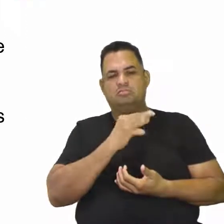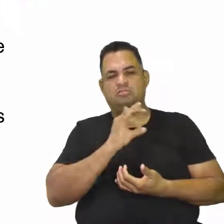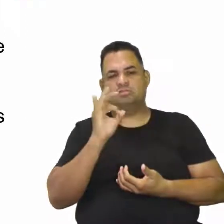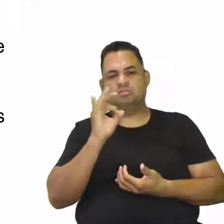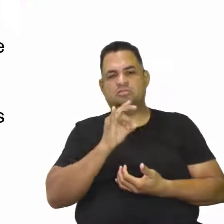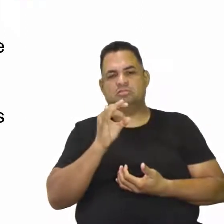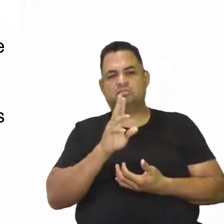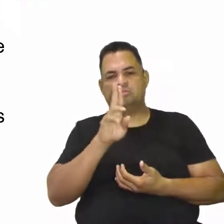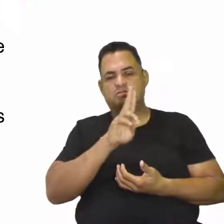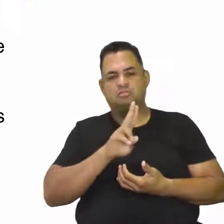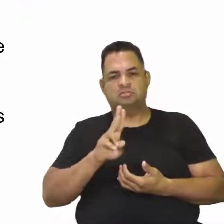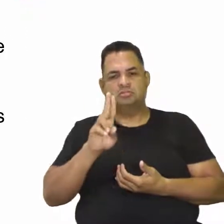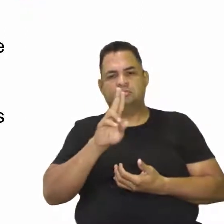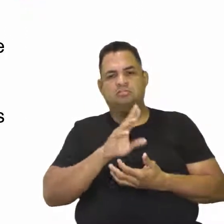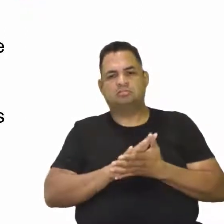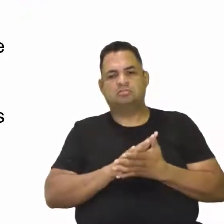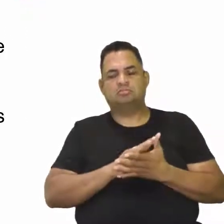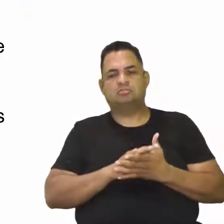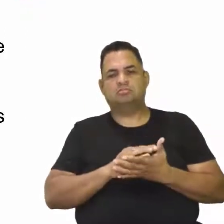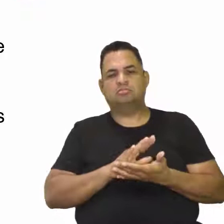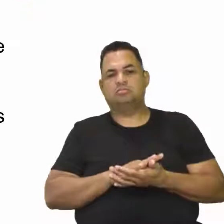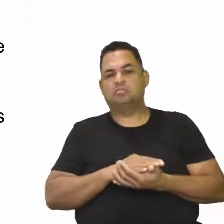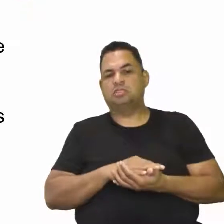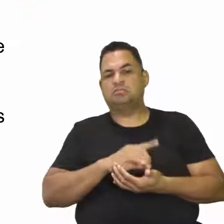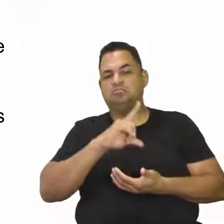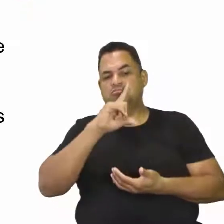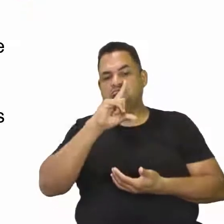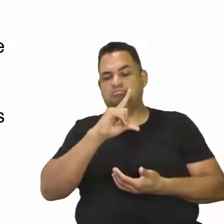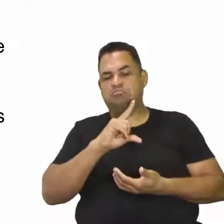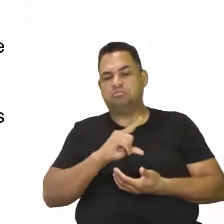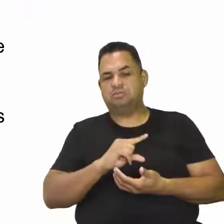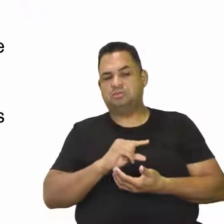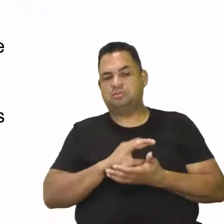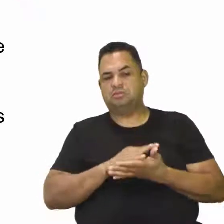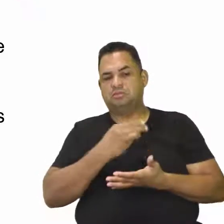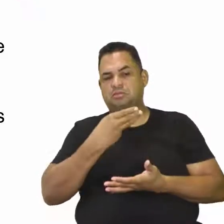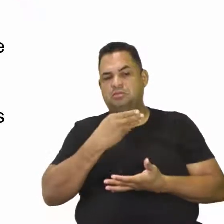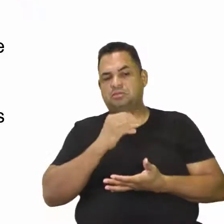30% dos usuários têm menos de 3 décadas de vida.